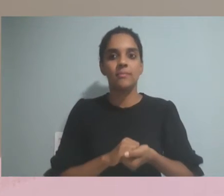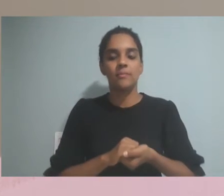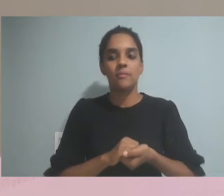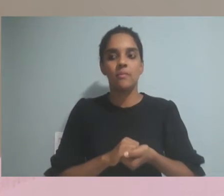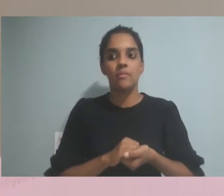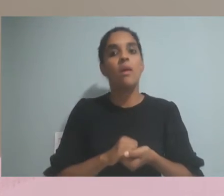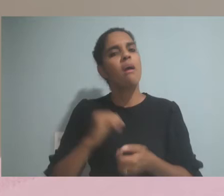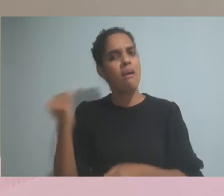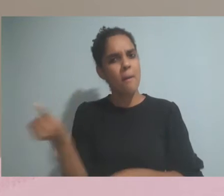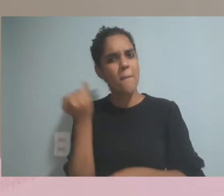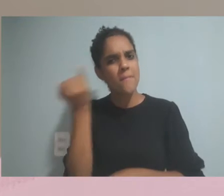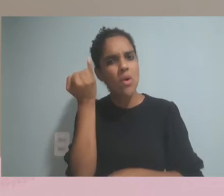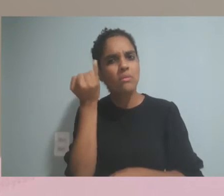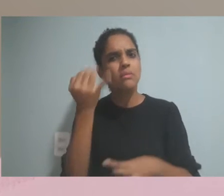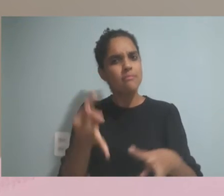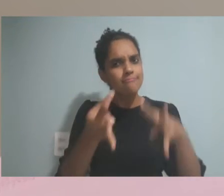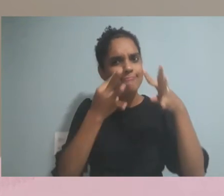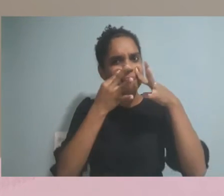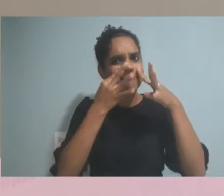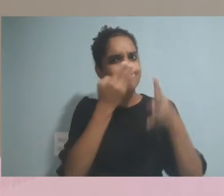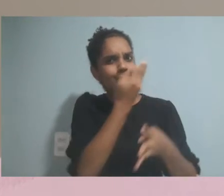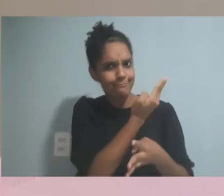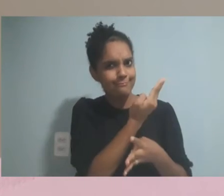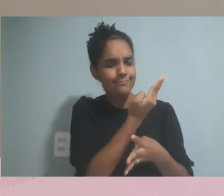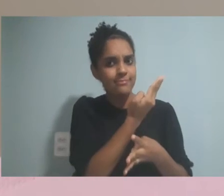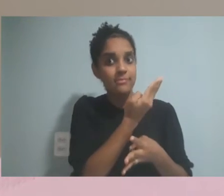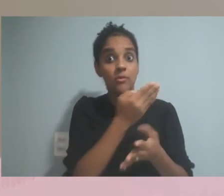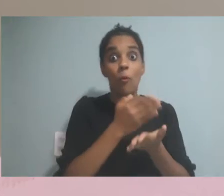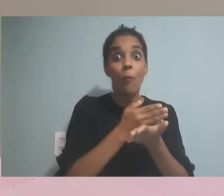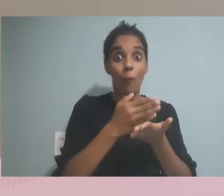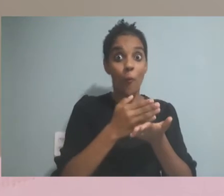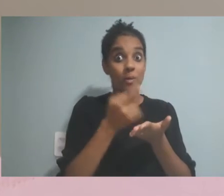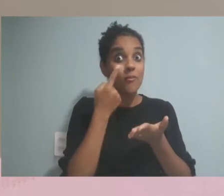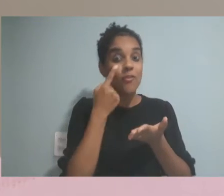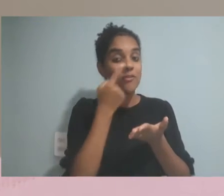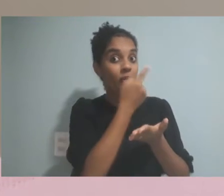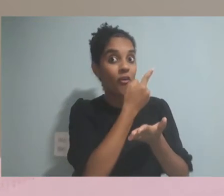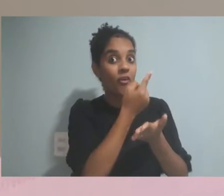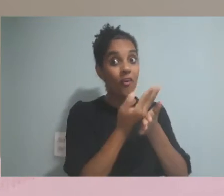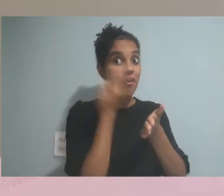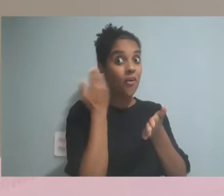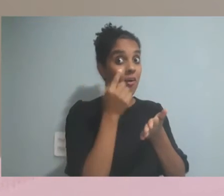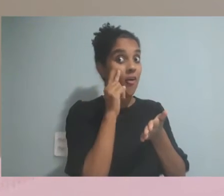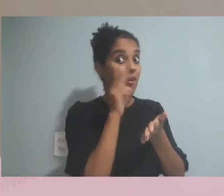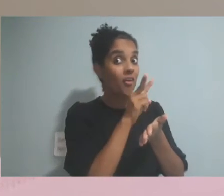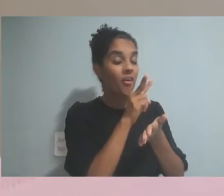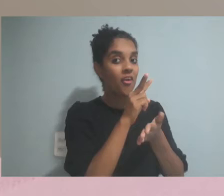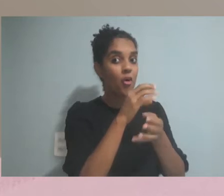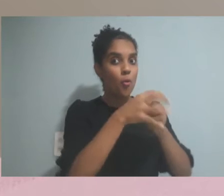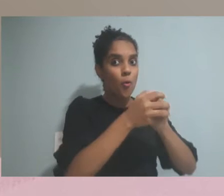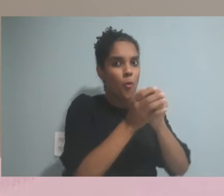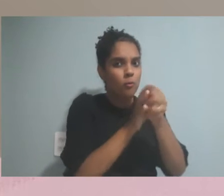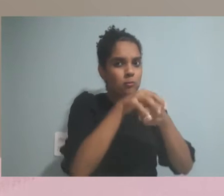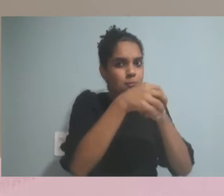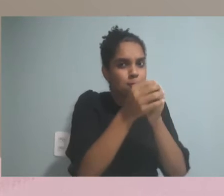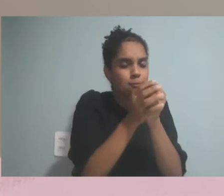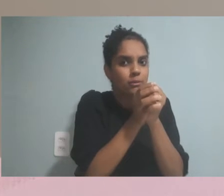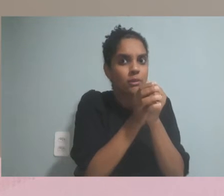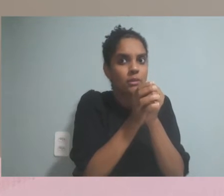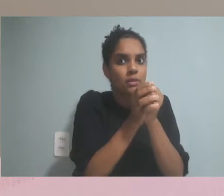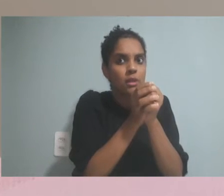eletrizado. É importante observar que inicialmente a esfera de